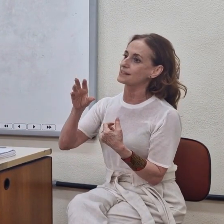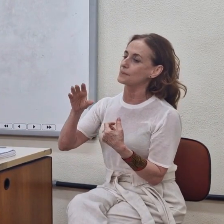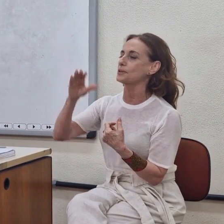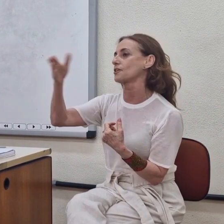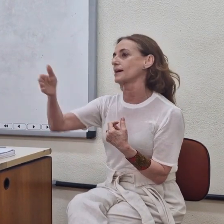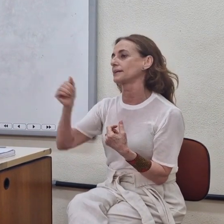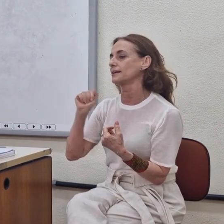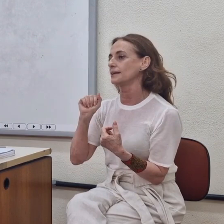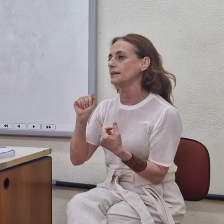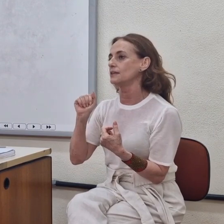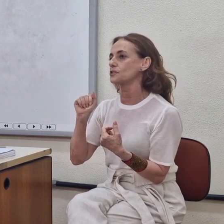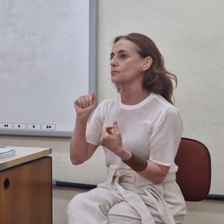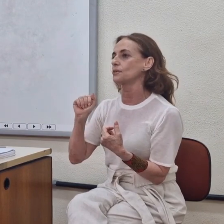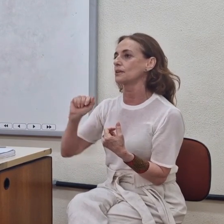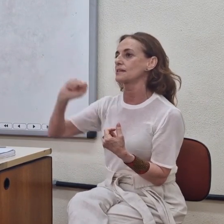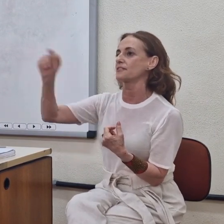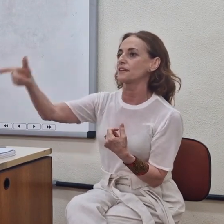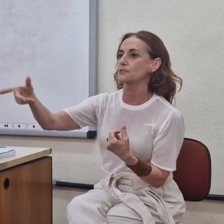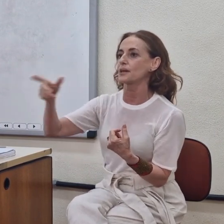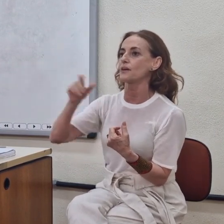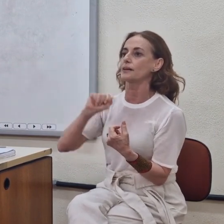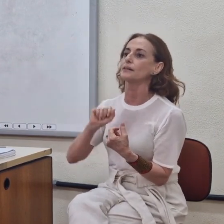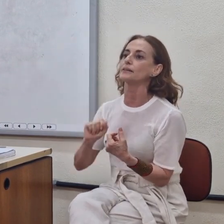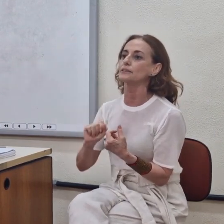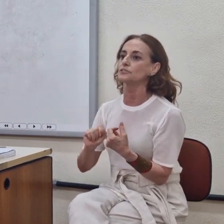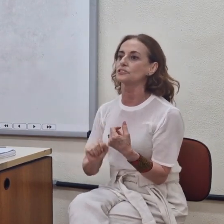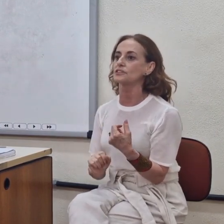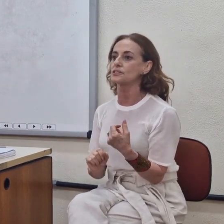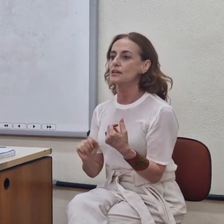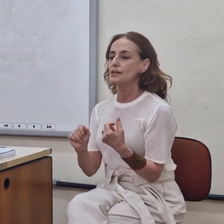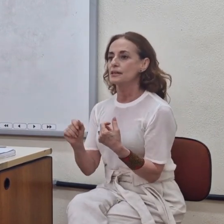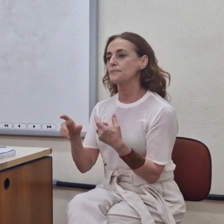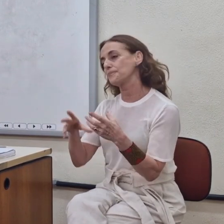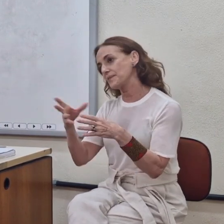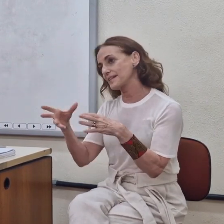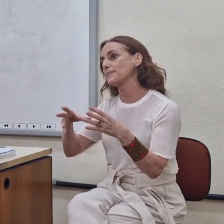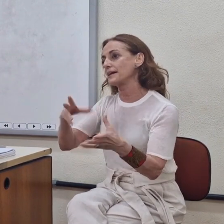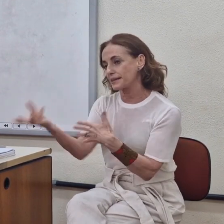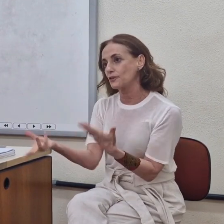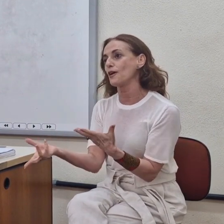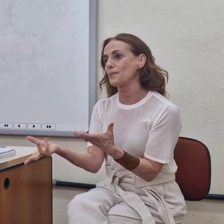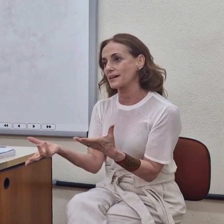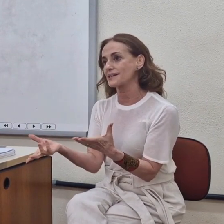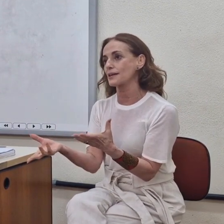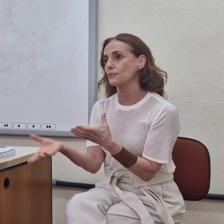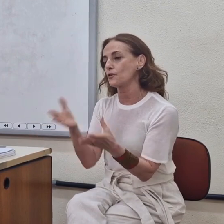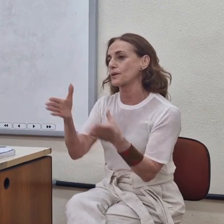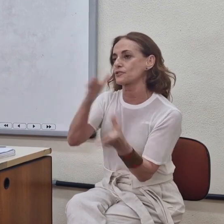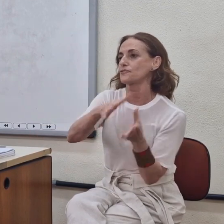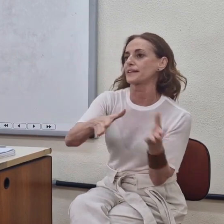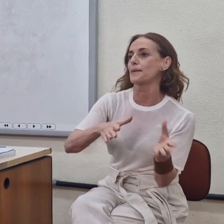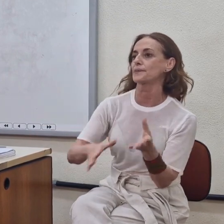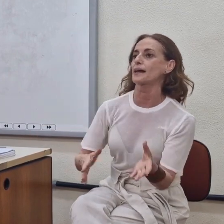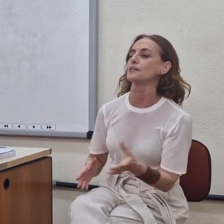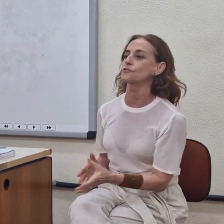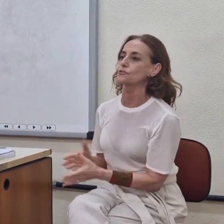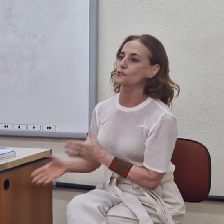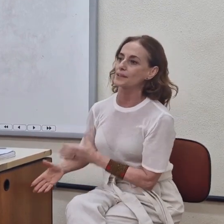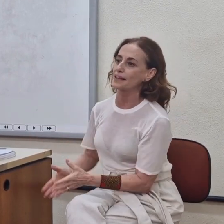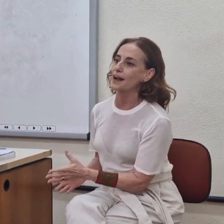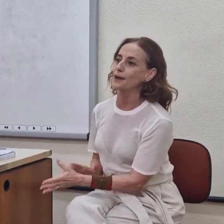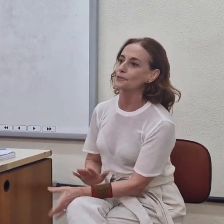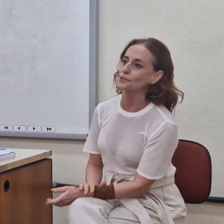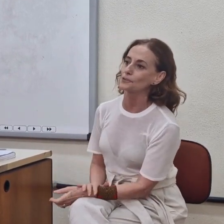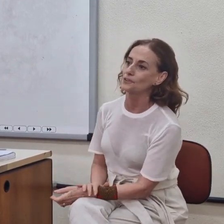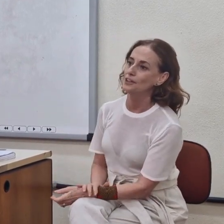mais desse salinho do catequismo, de ter feito meia hora antes. E saber que aquilo é uma questão, como que a gente vai adaptar isso